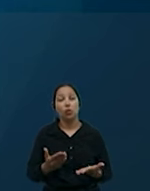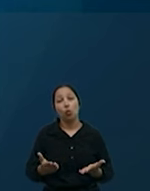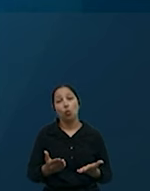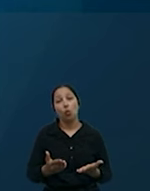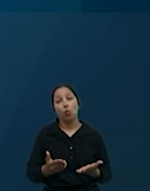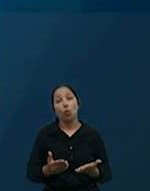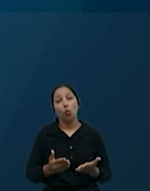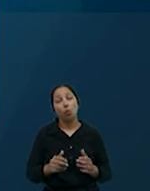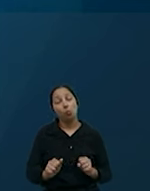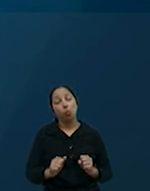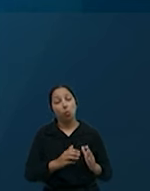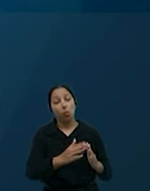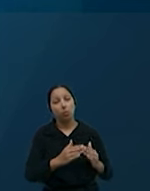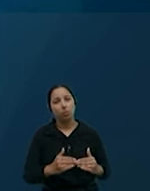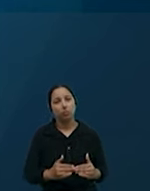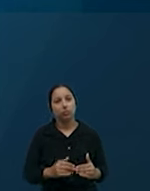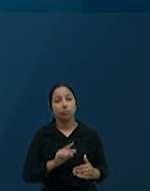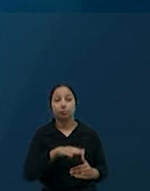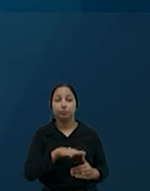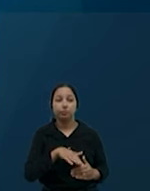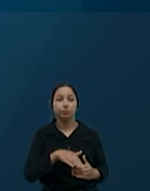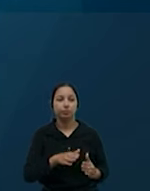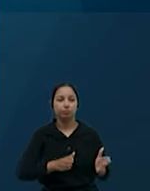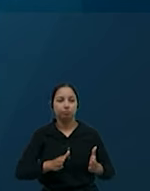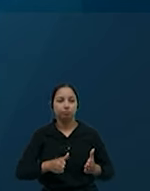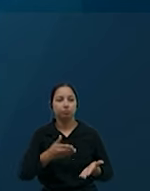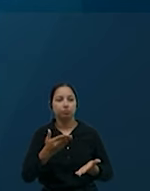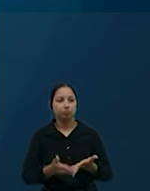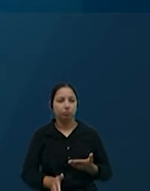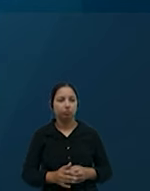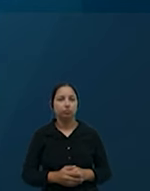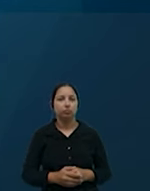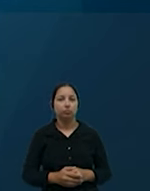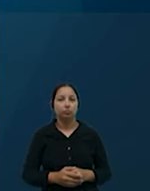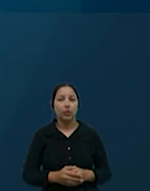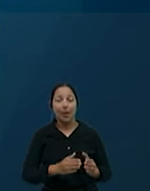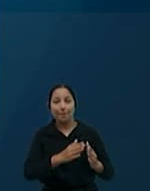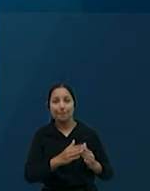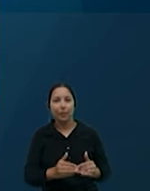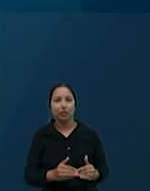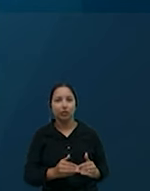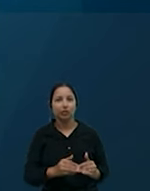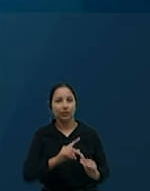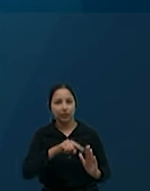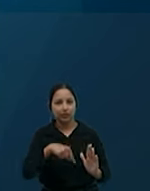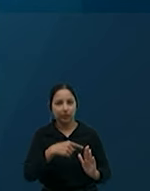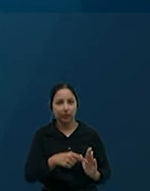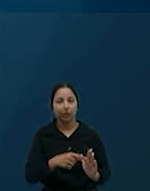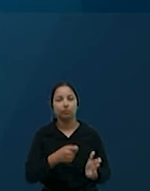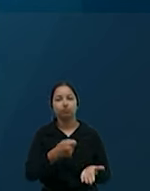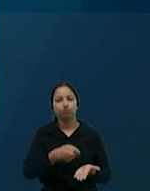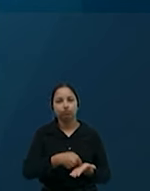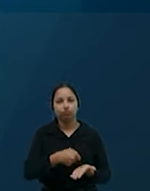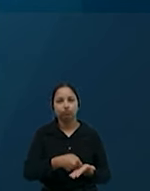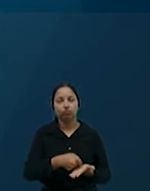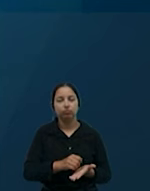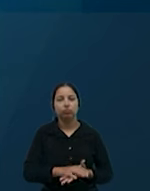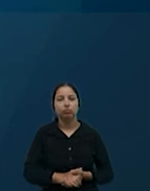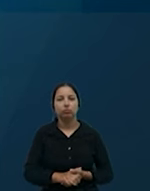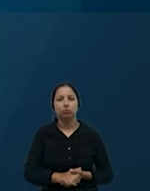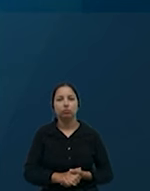casos, e pedir, determinar a baixa no seu sistema e pedir a extinção da execução, até em função, ministro, do princípio da